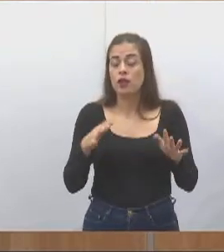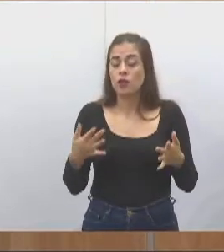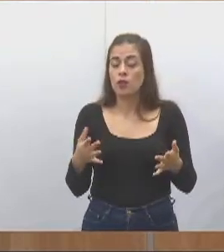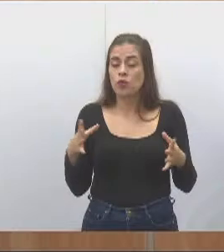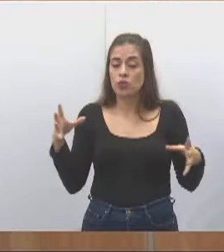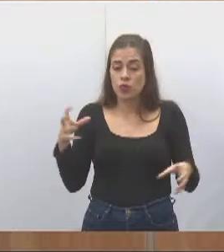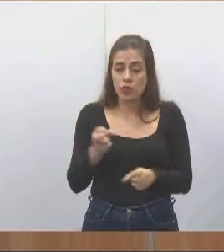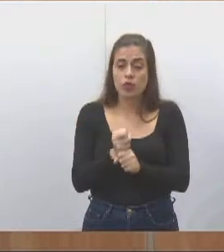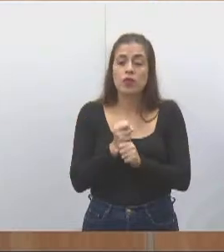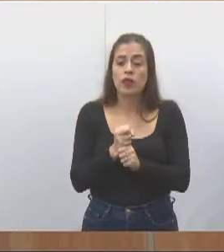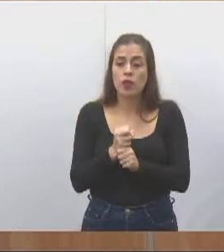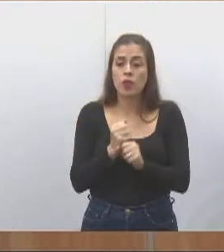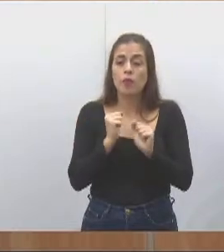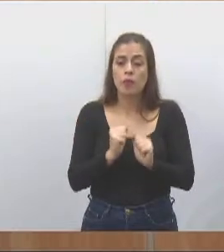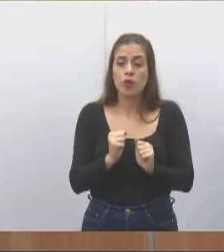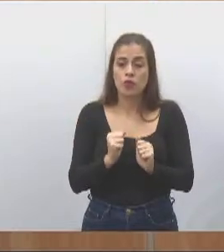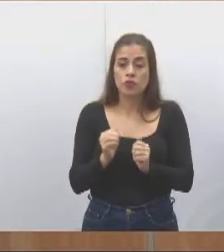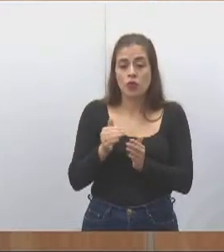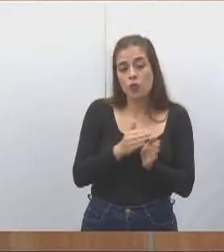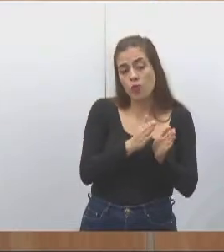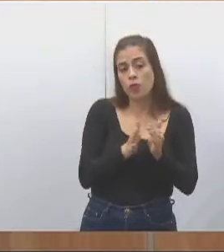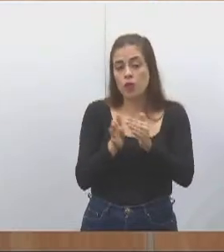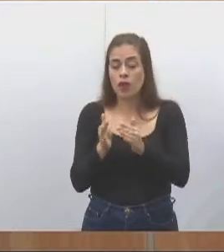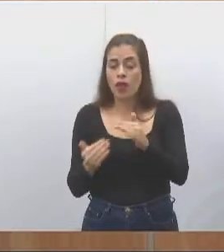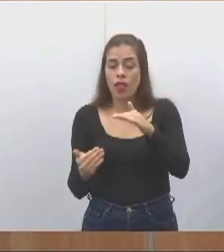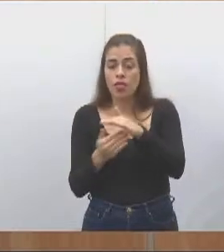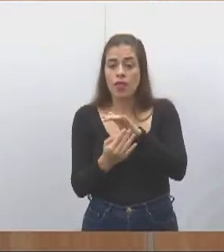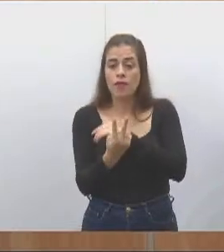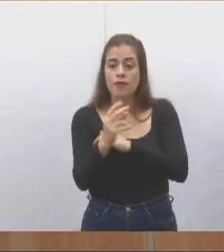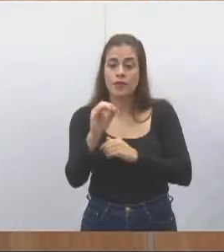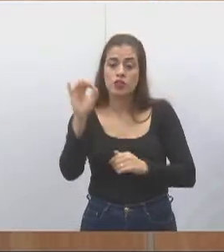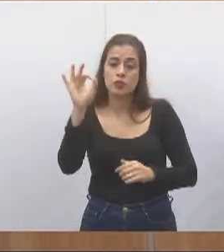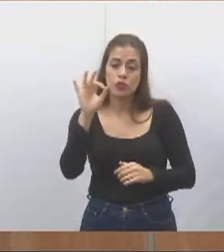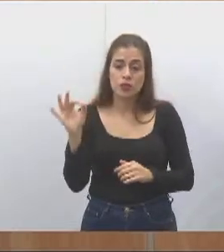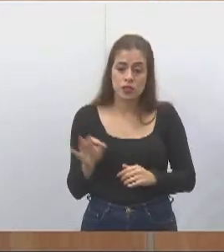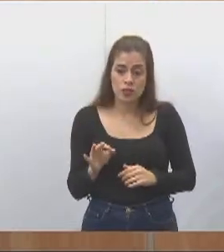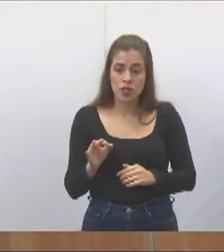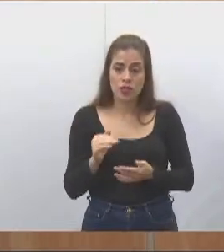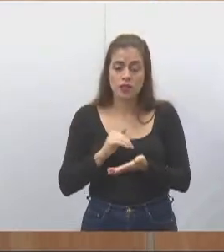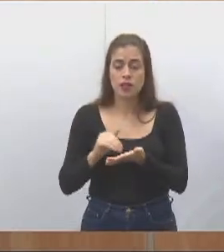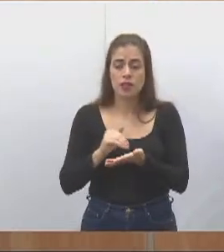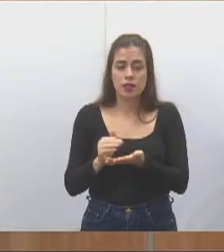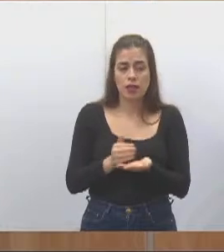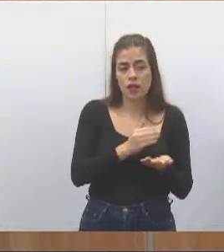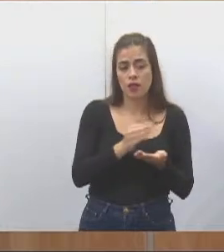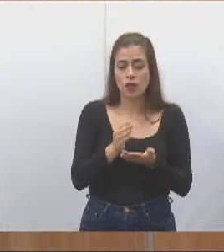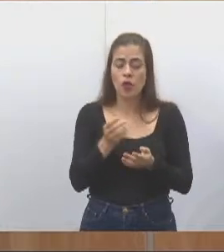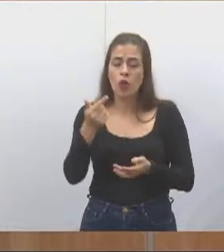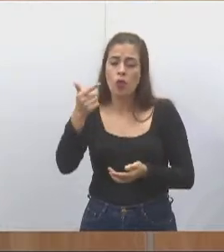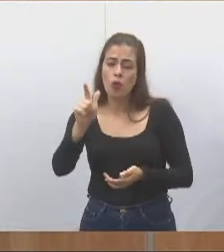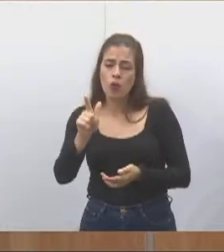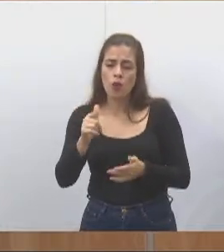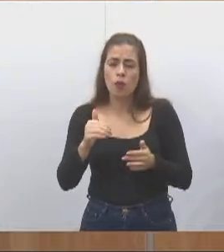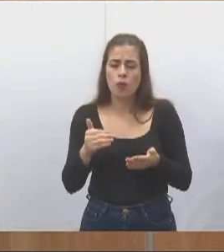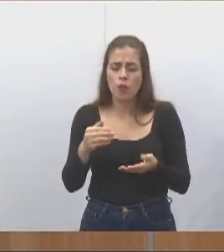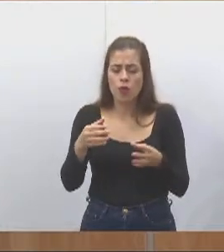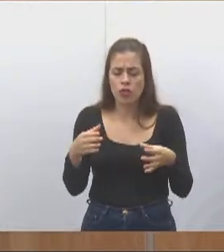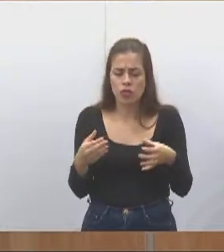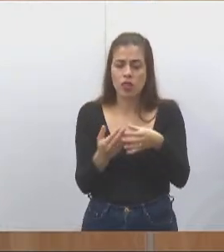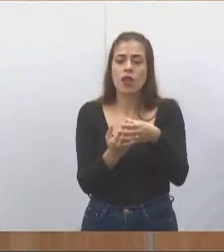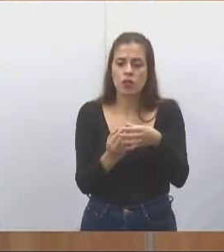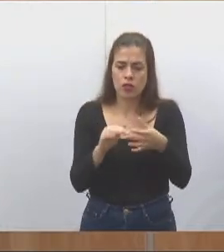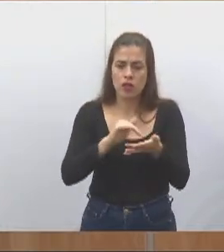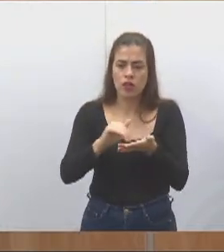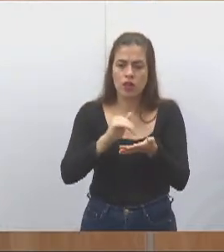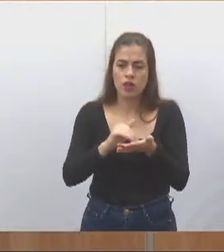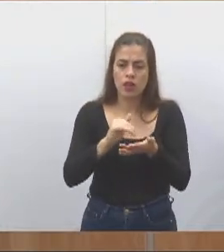eu posso remanejar até 20% dele, ou de uma secretaria para outra, ou dentro da própria secretaria, de um projeto para o outro,